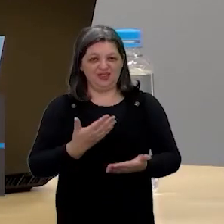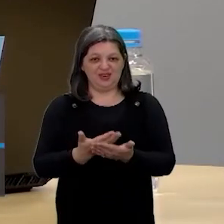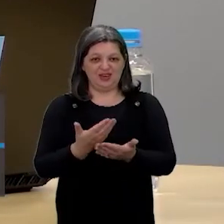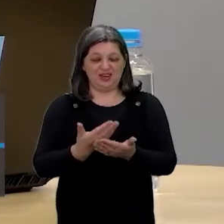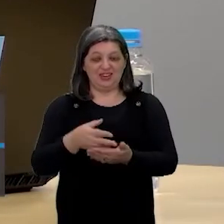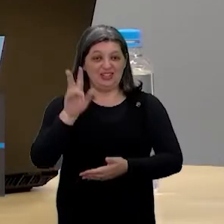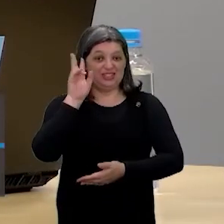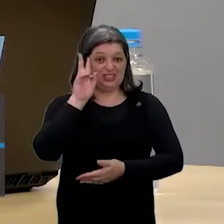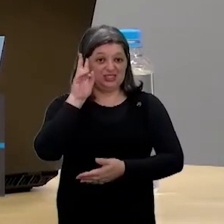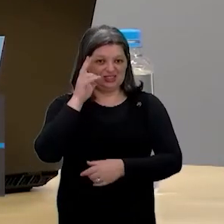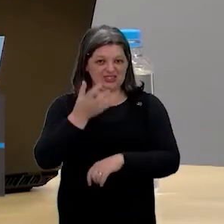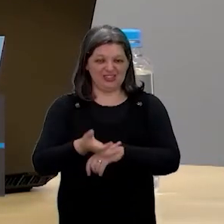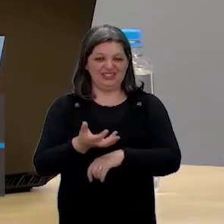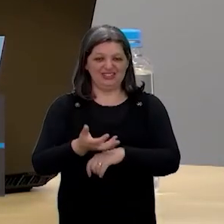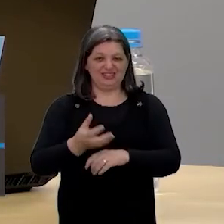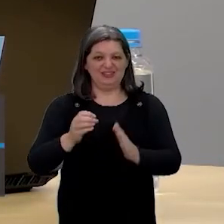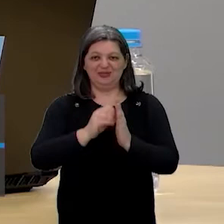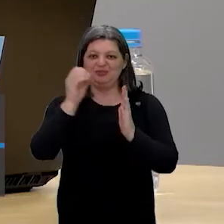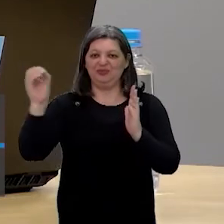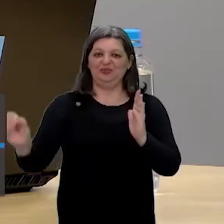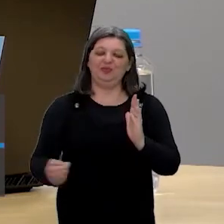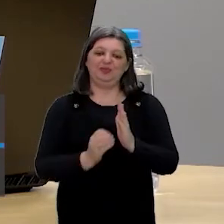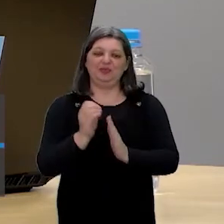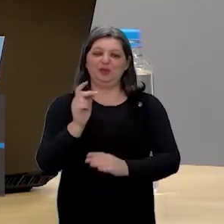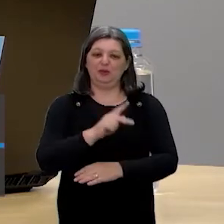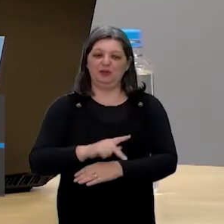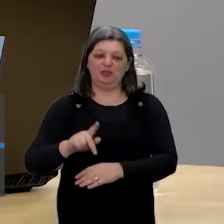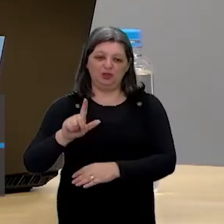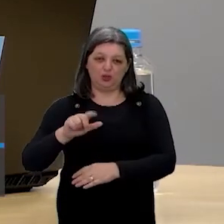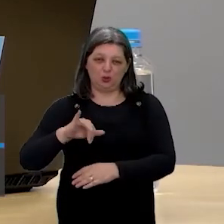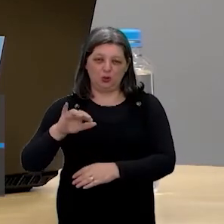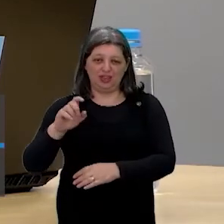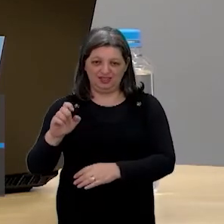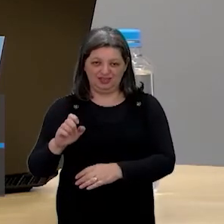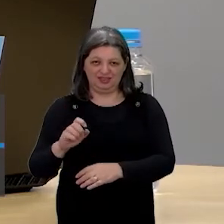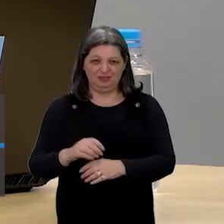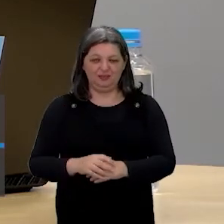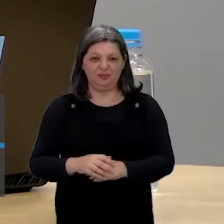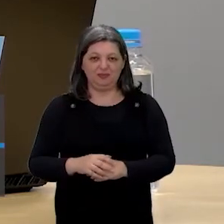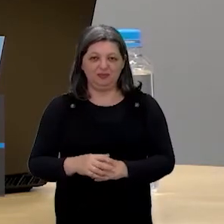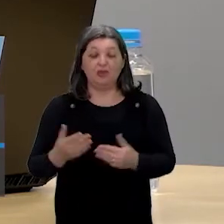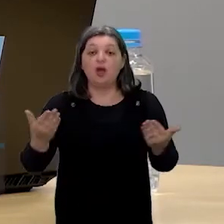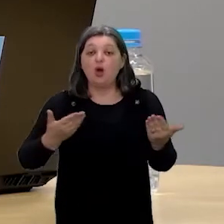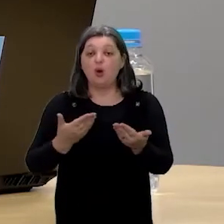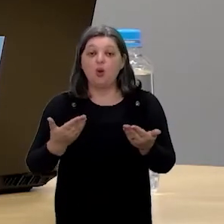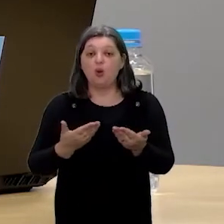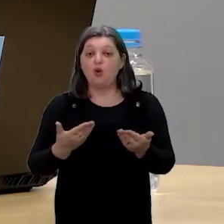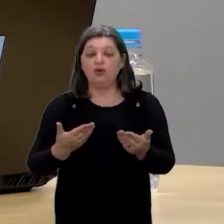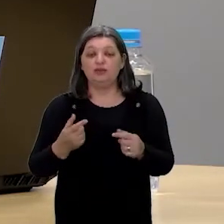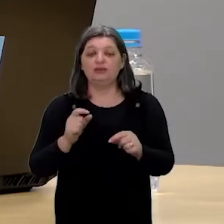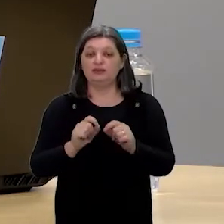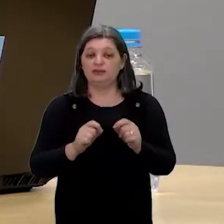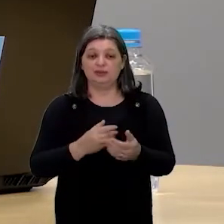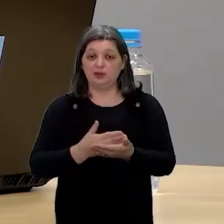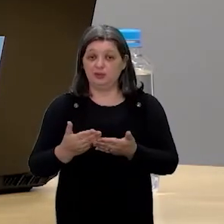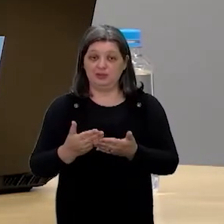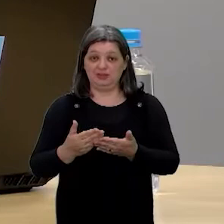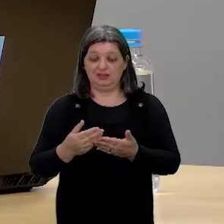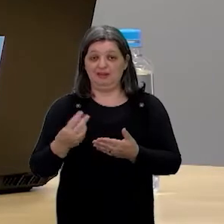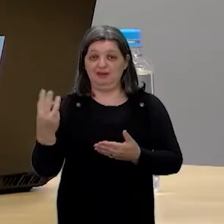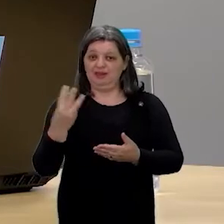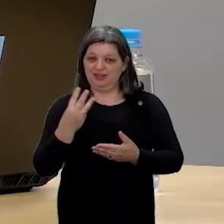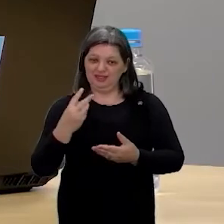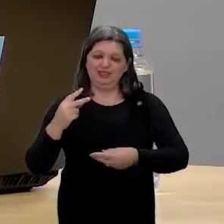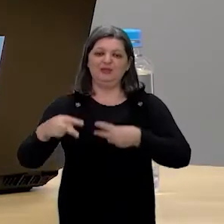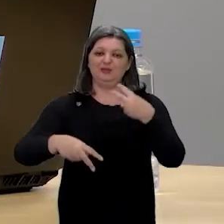de História aqui no Centro de Mídias. Eu sou a professora Luíse Coutinho e hoje a gente vai inaugurar aí o nosso terceiro